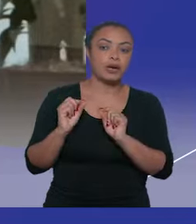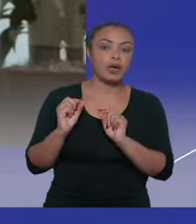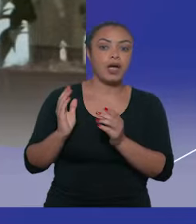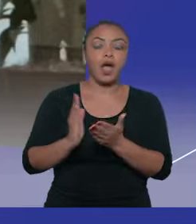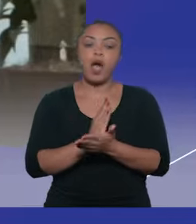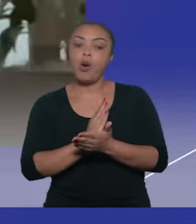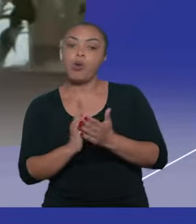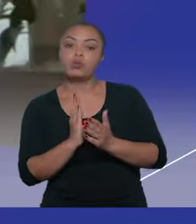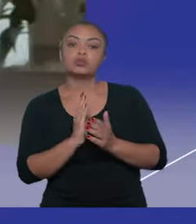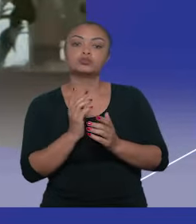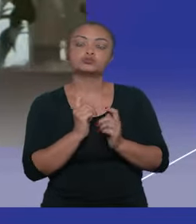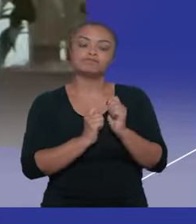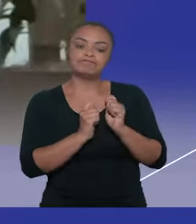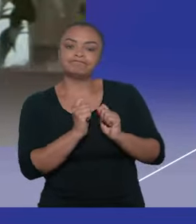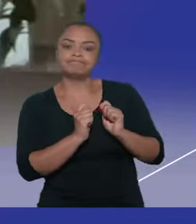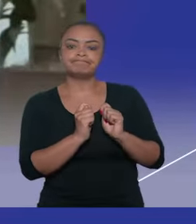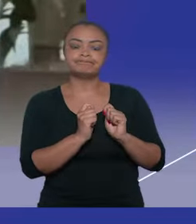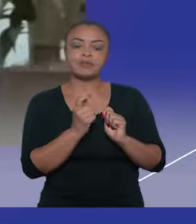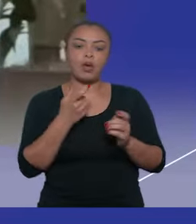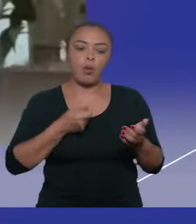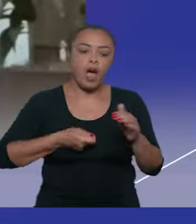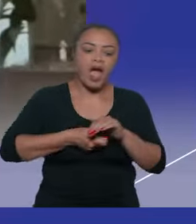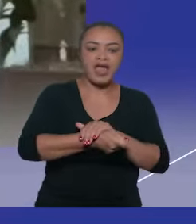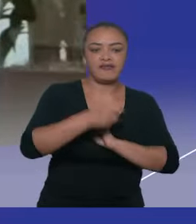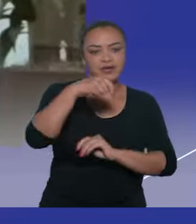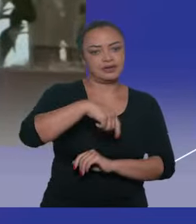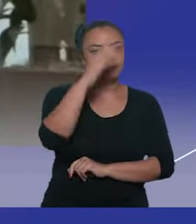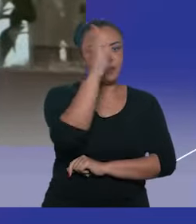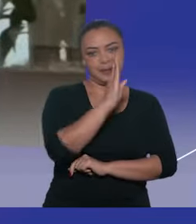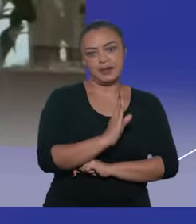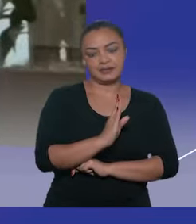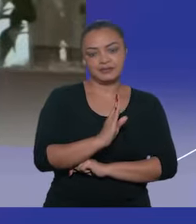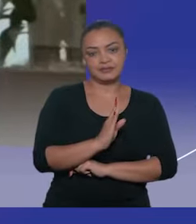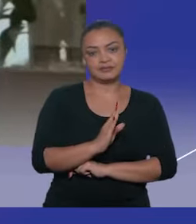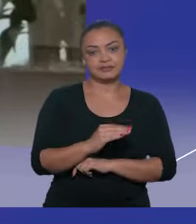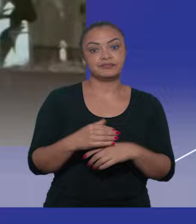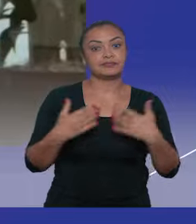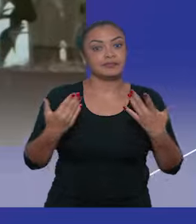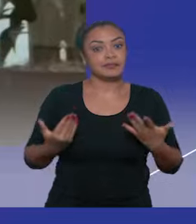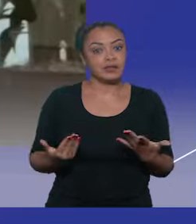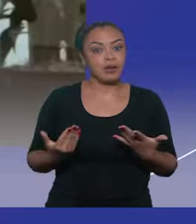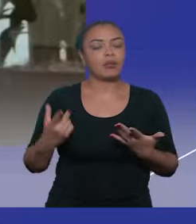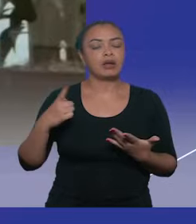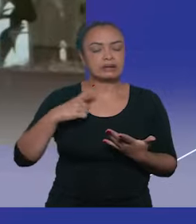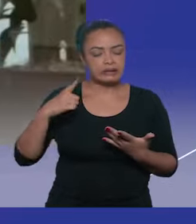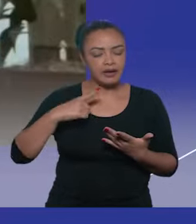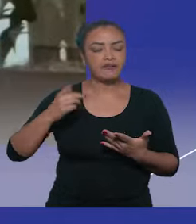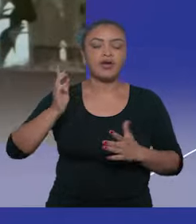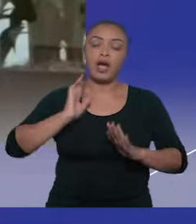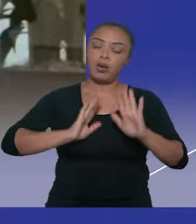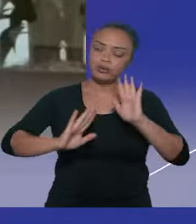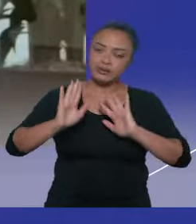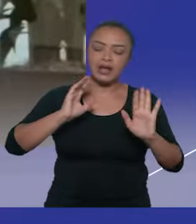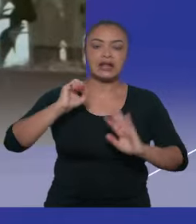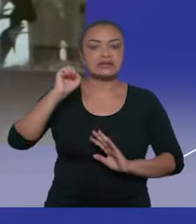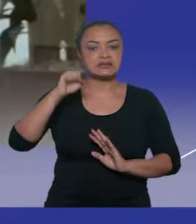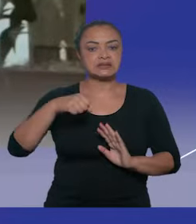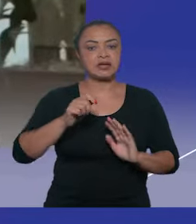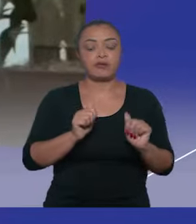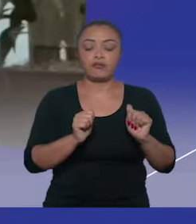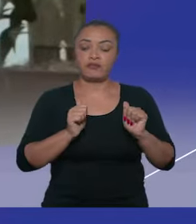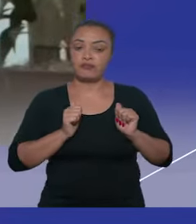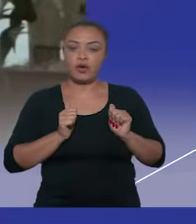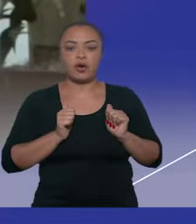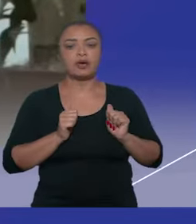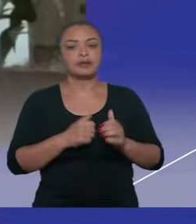certo restrição de investimento no mercado brasileiro. Então, o investidor estrangeiro usou uma cautela e ficou